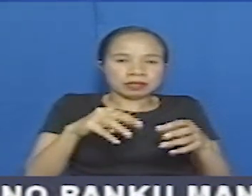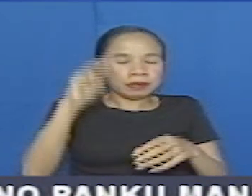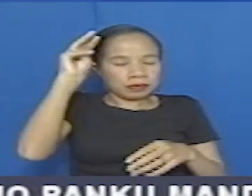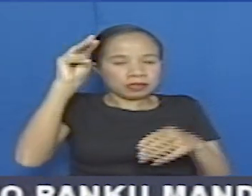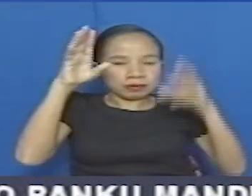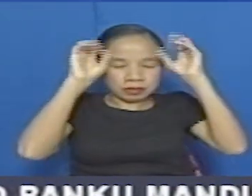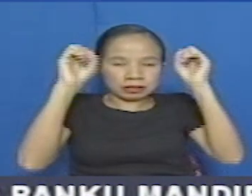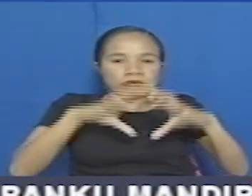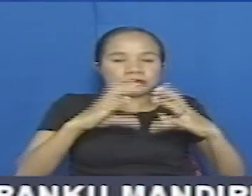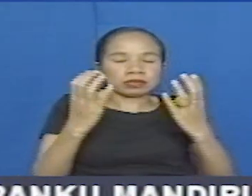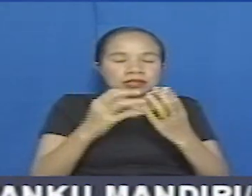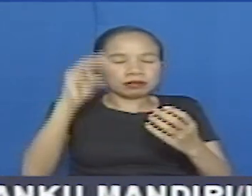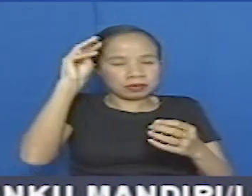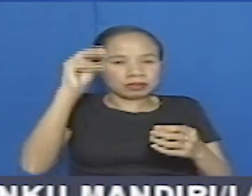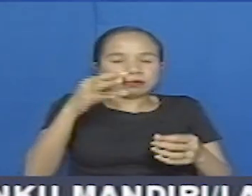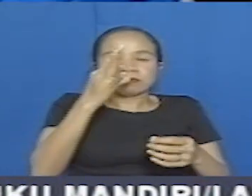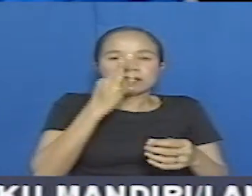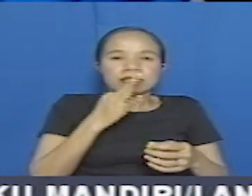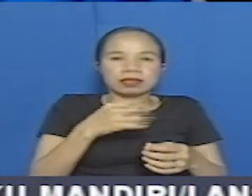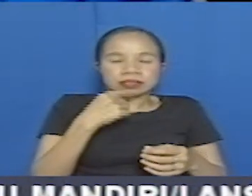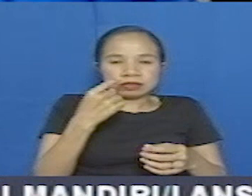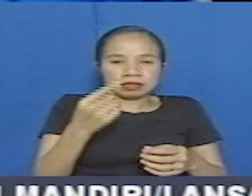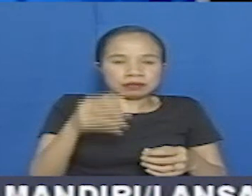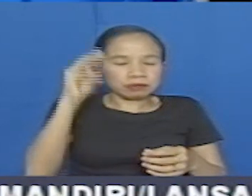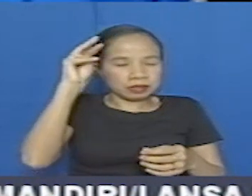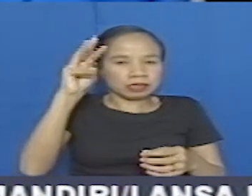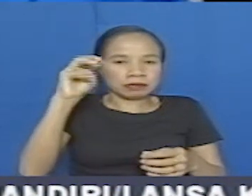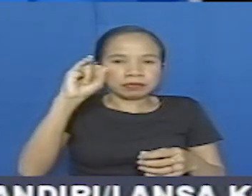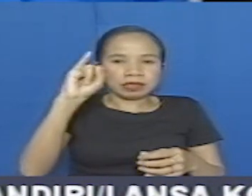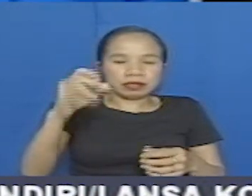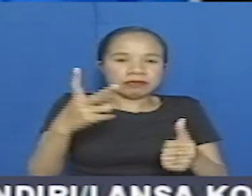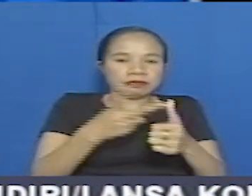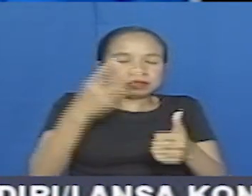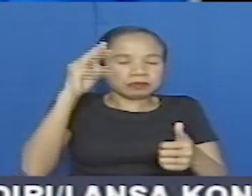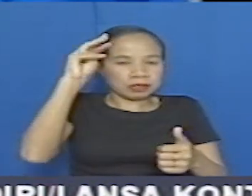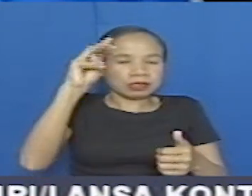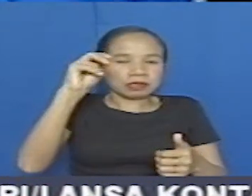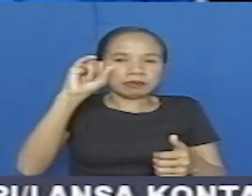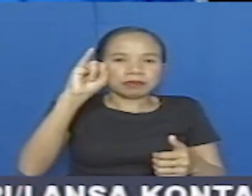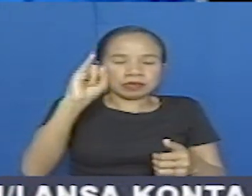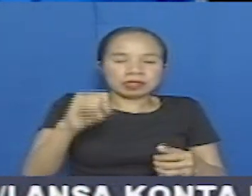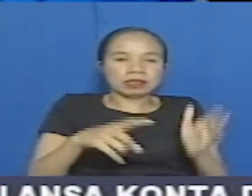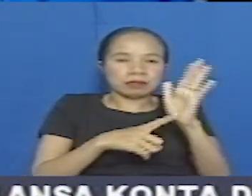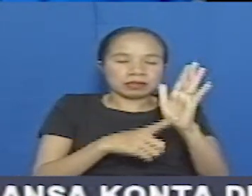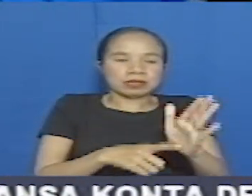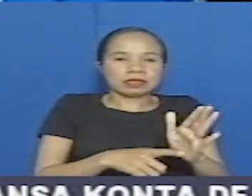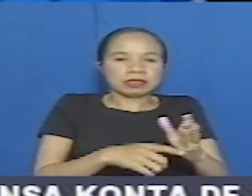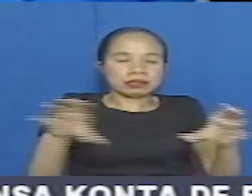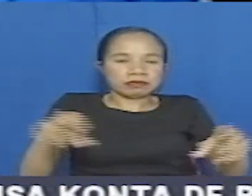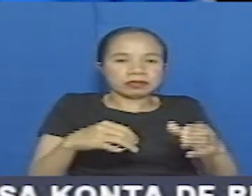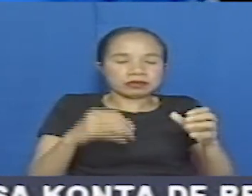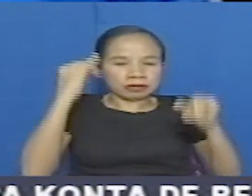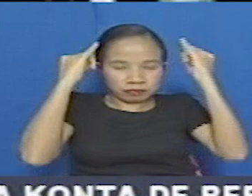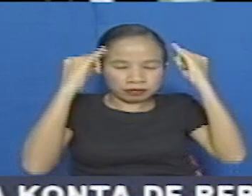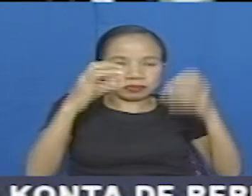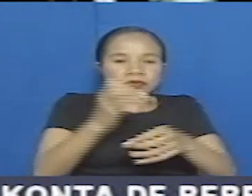Conselho Ministro Fidelis Leite Magalhães nos informa, Ministro Interior no Vice, Ministro Interior nos apresenta sistema informação, no